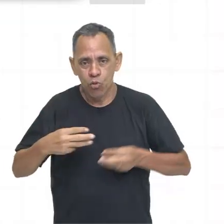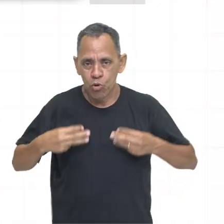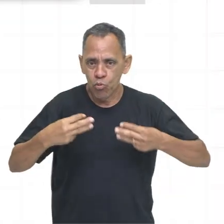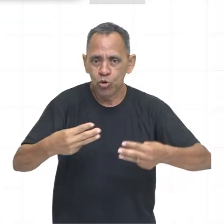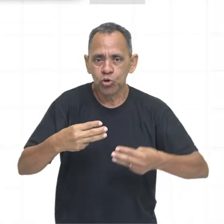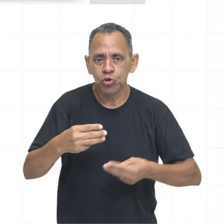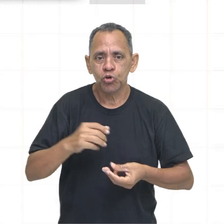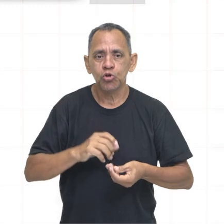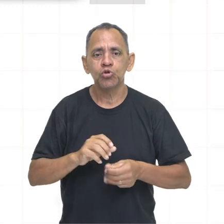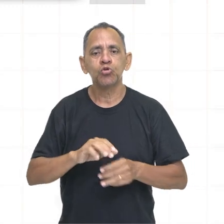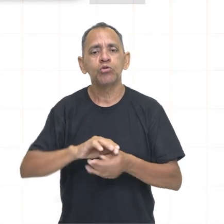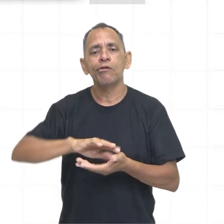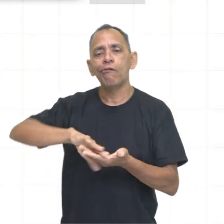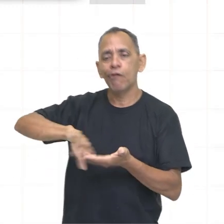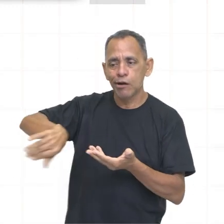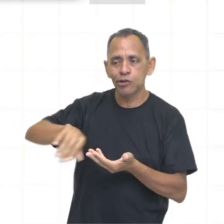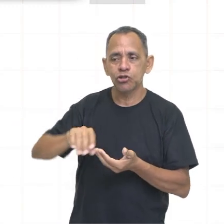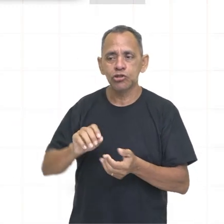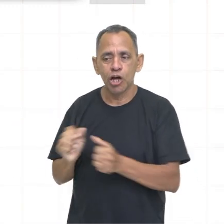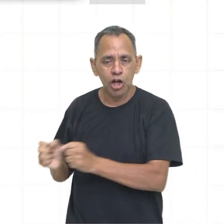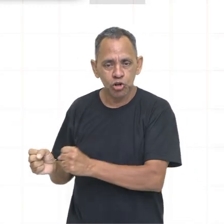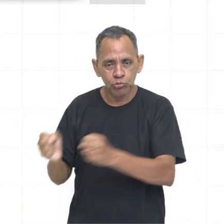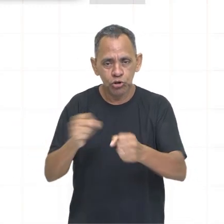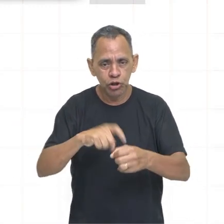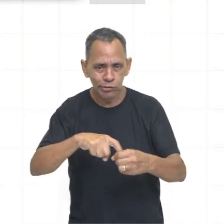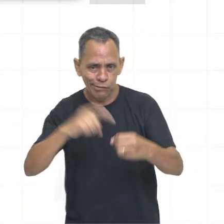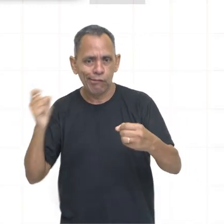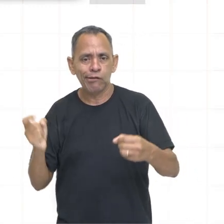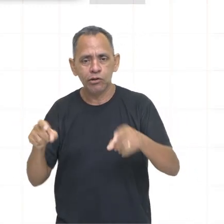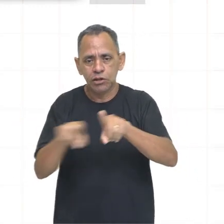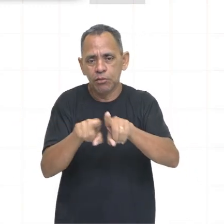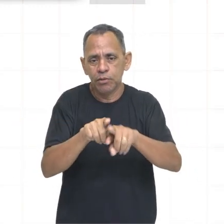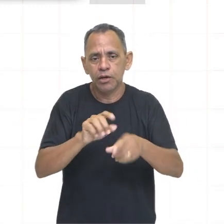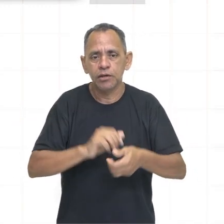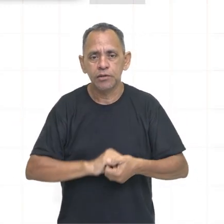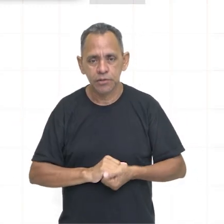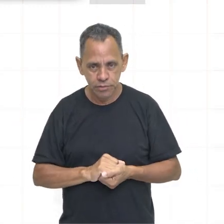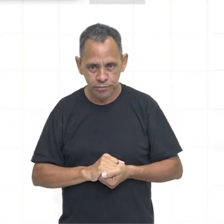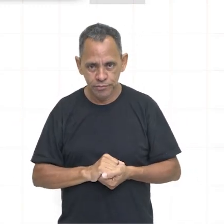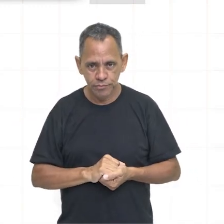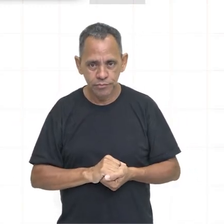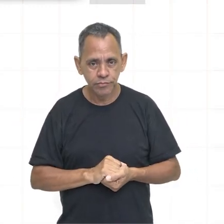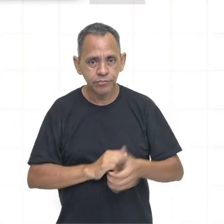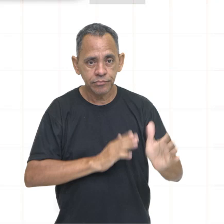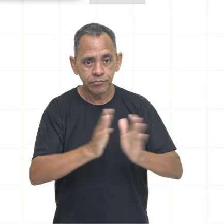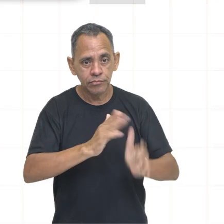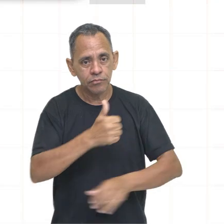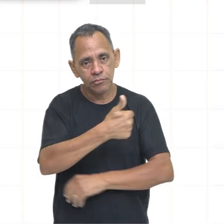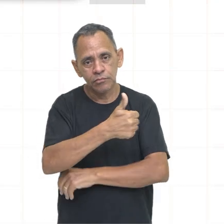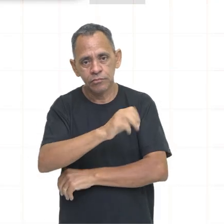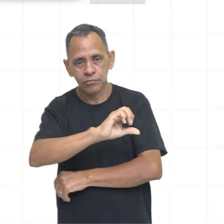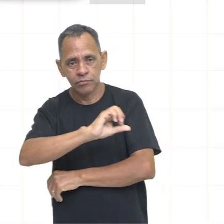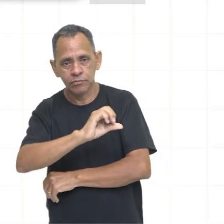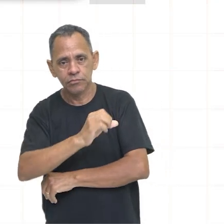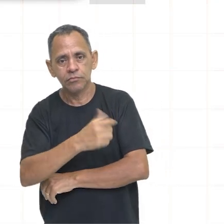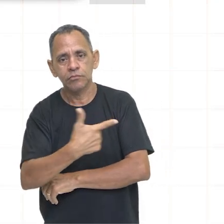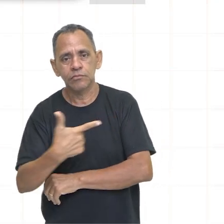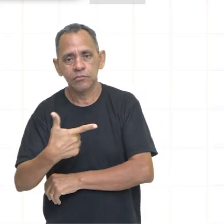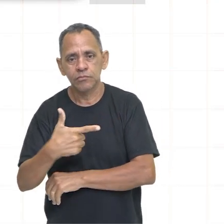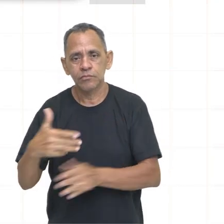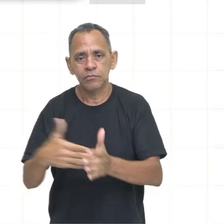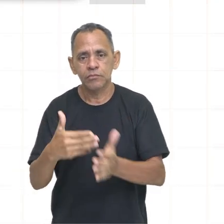Continuando, vamos observar que a consolidação do regime fascista ocorre entre 1922